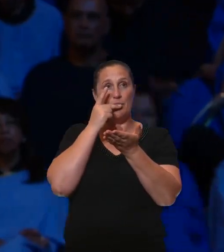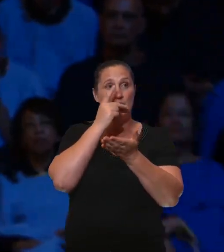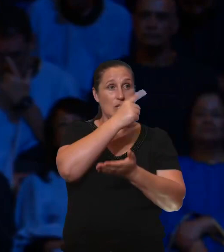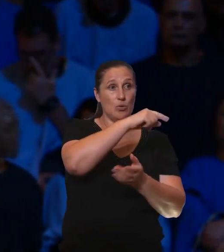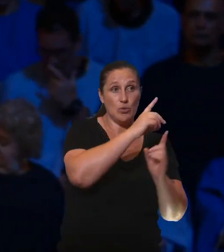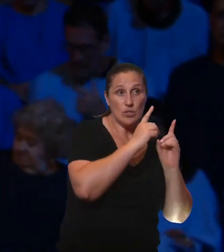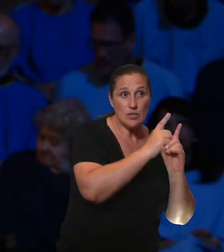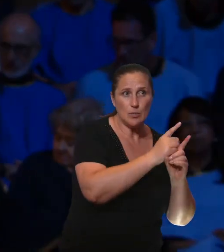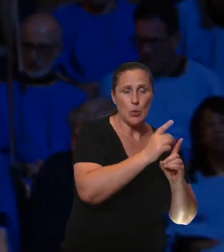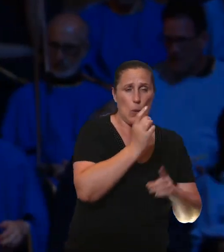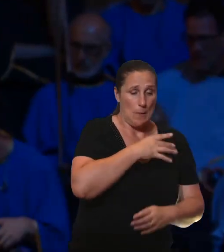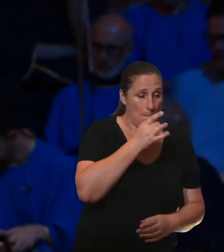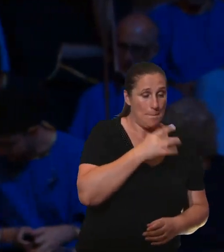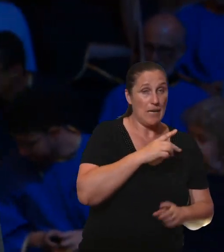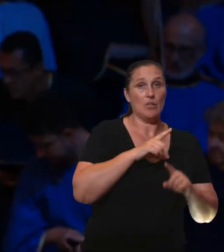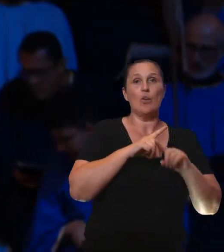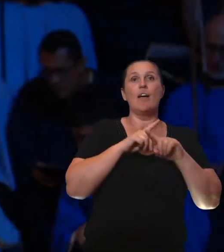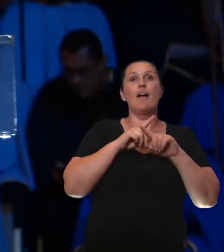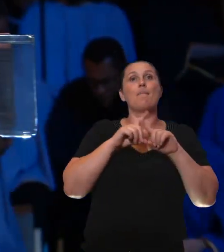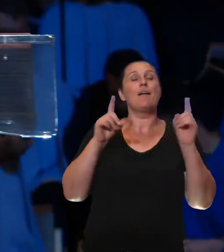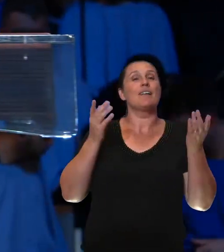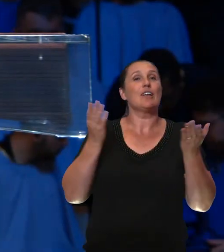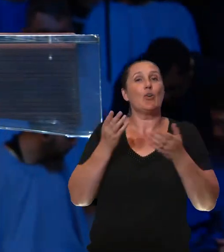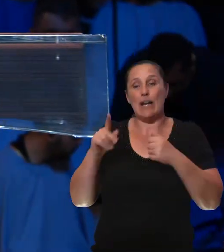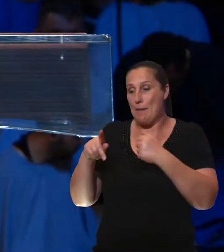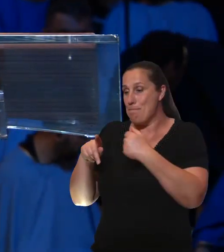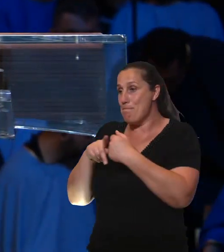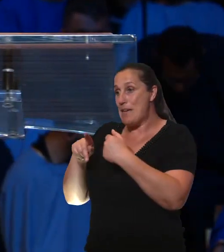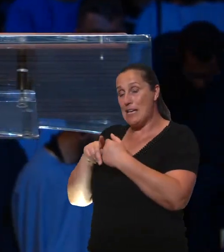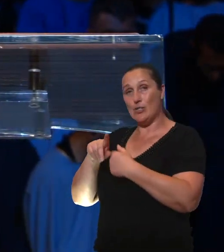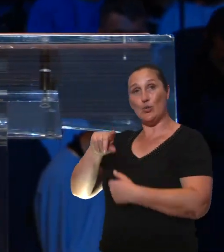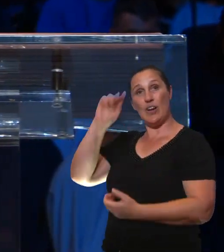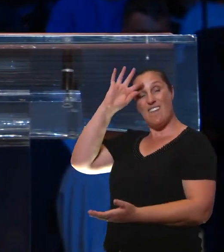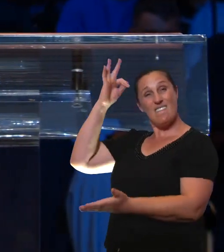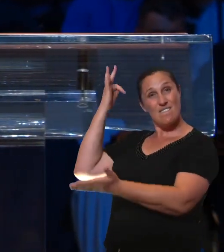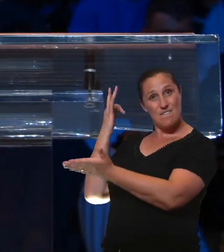aterrorizados, agora Pedro toma uma decisão de fé,